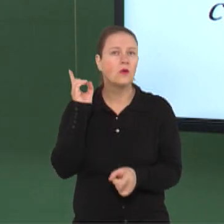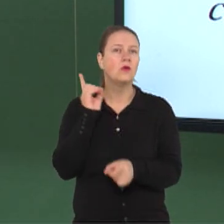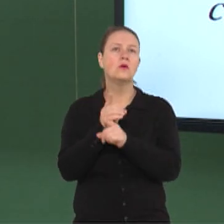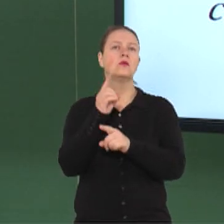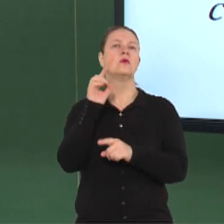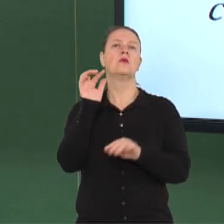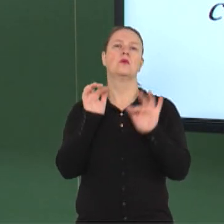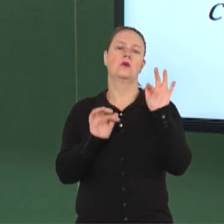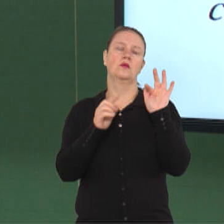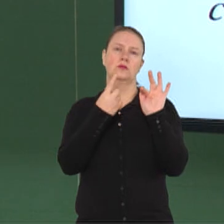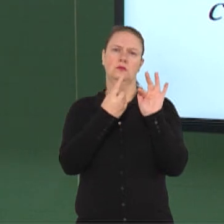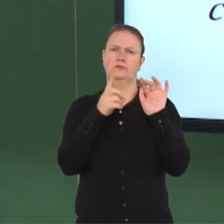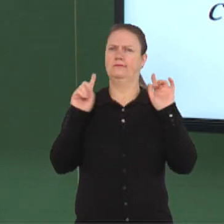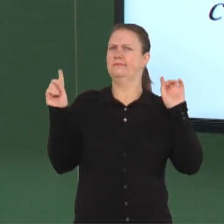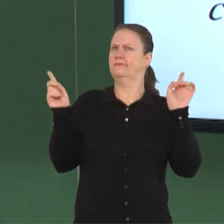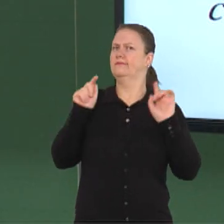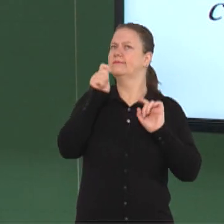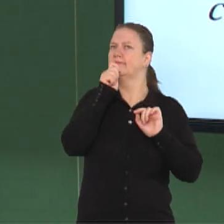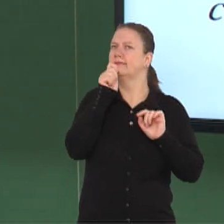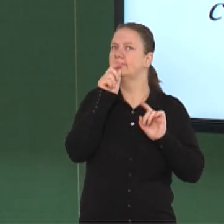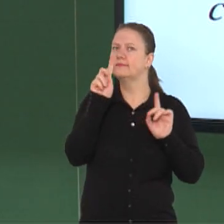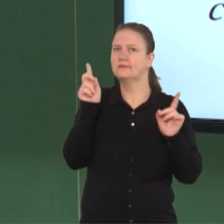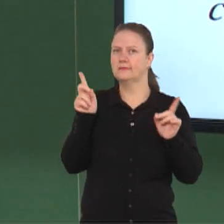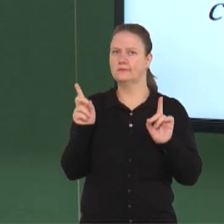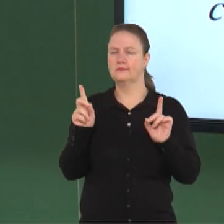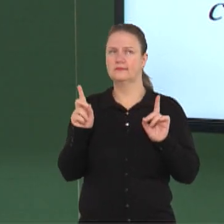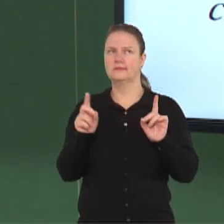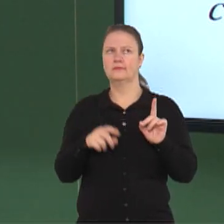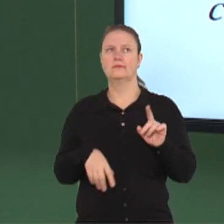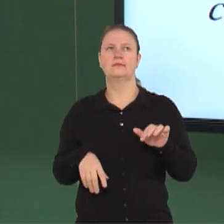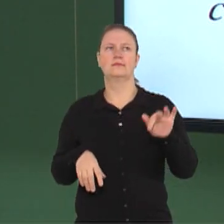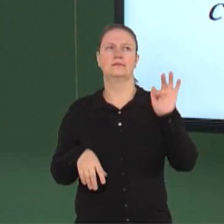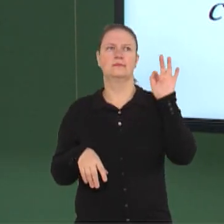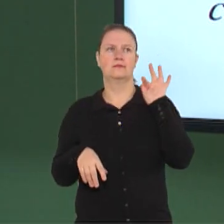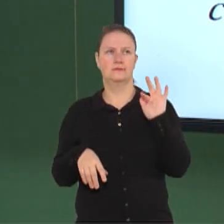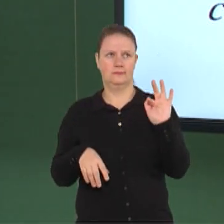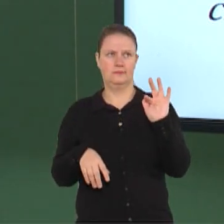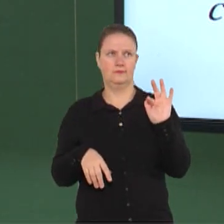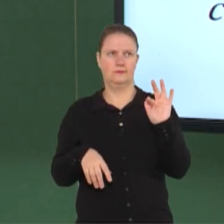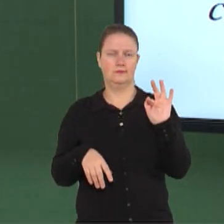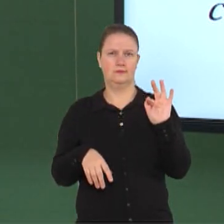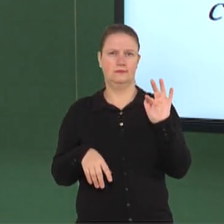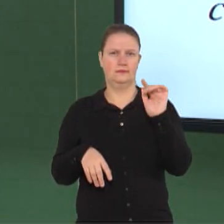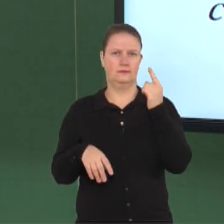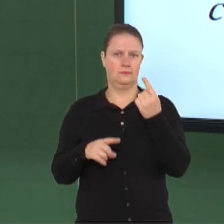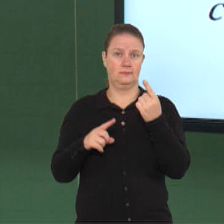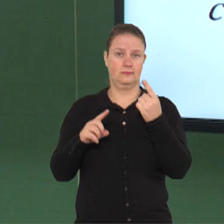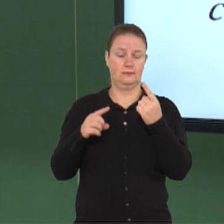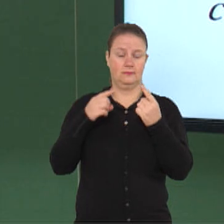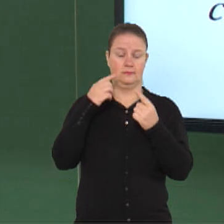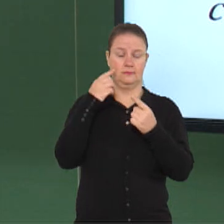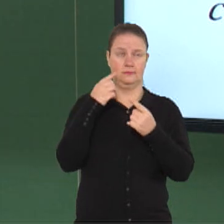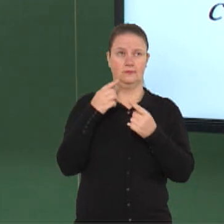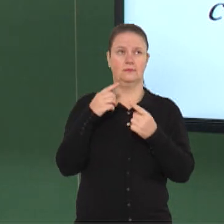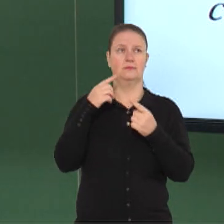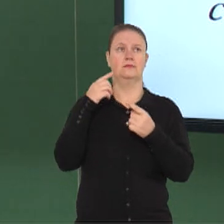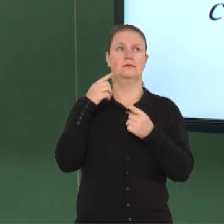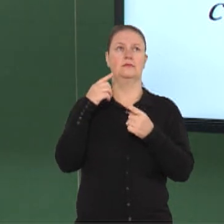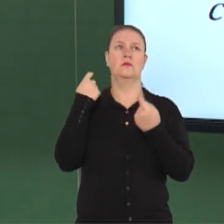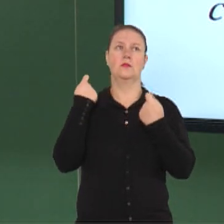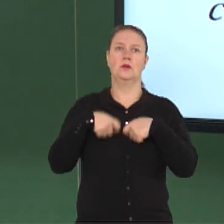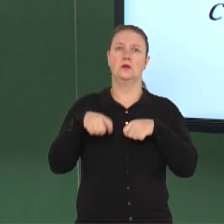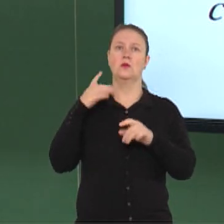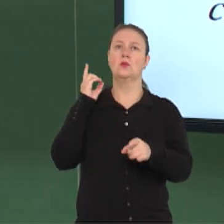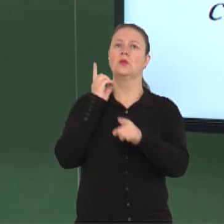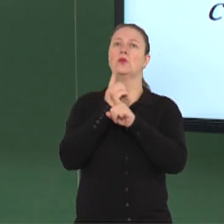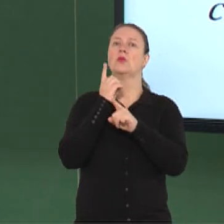1. Não, por quê? É o f de 1 mais 3 vezes o f de menos 2. Então, preciso encontrar os dois